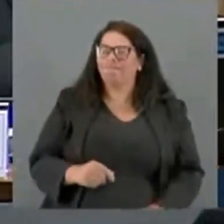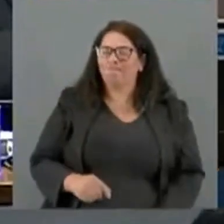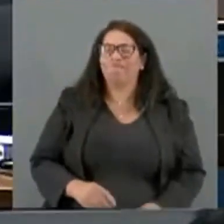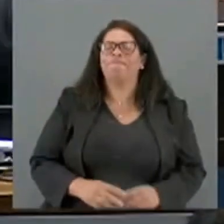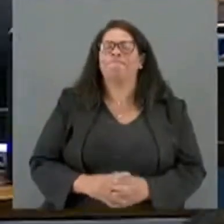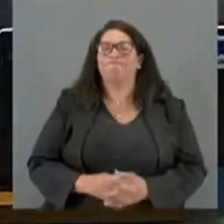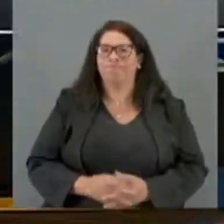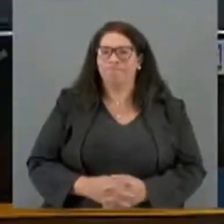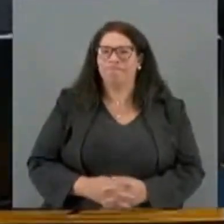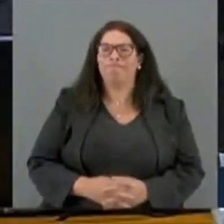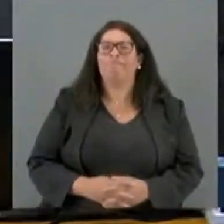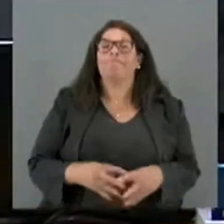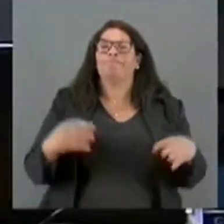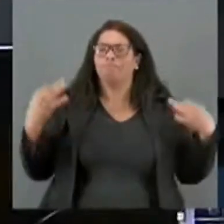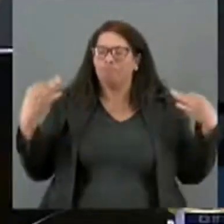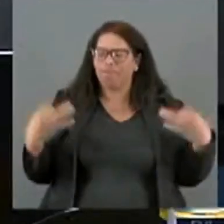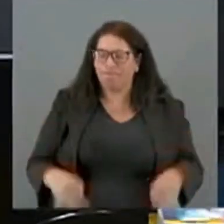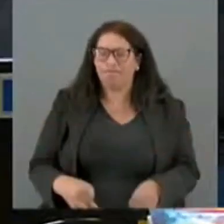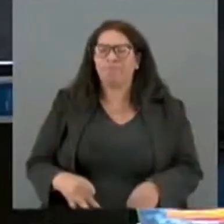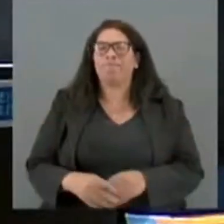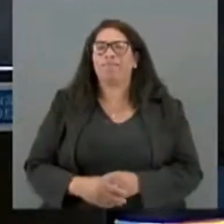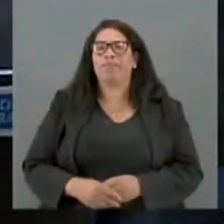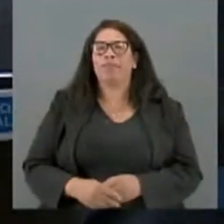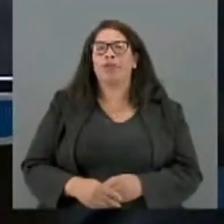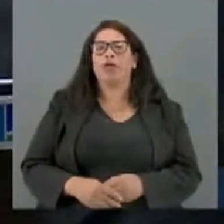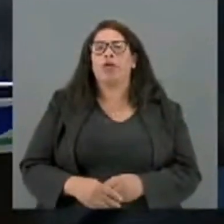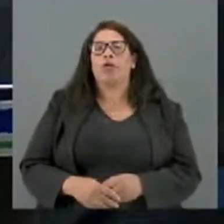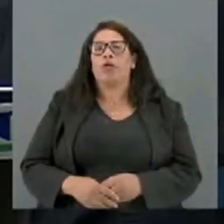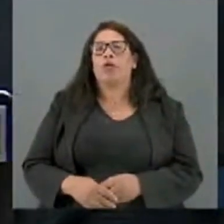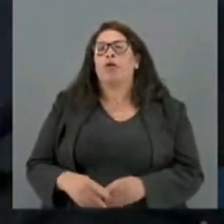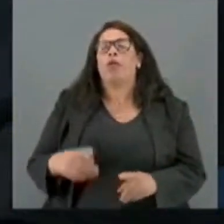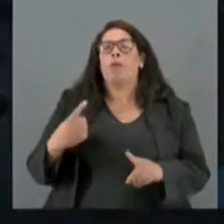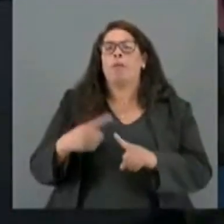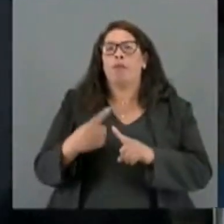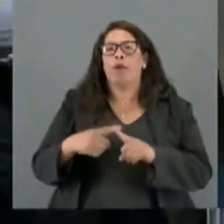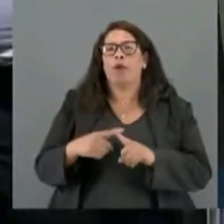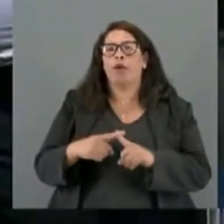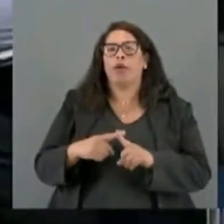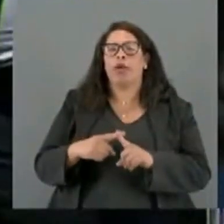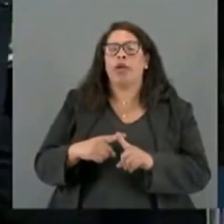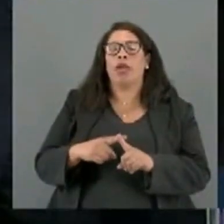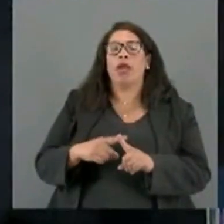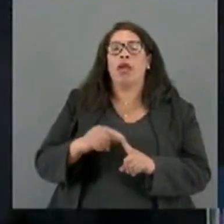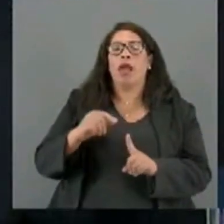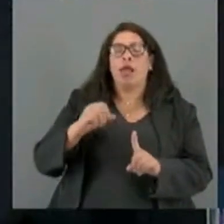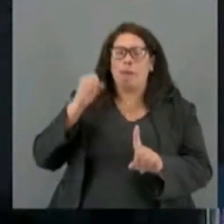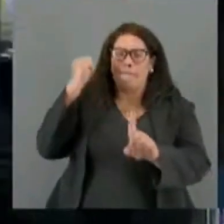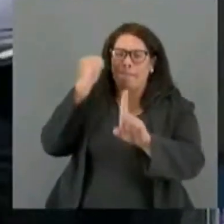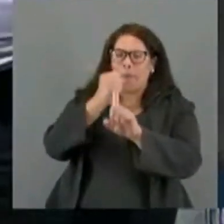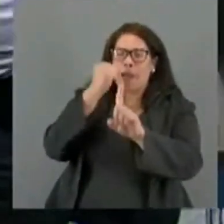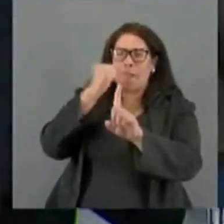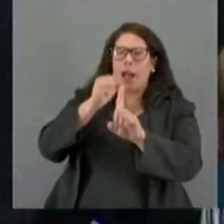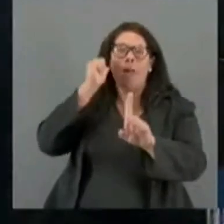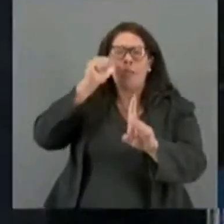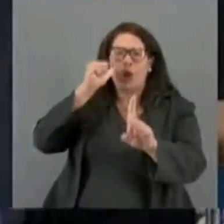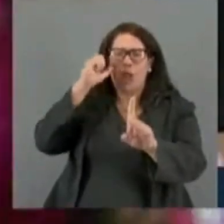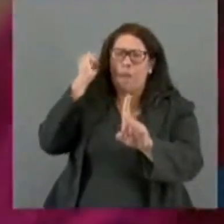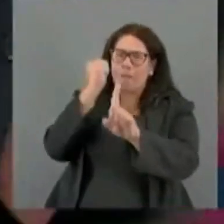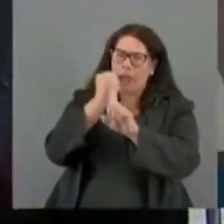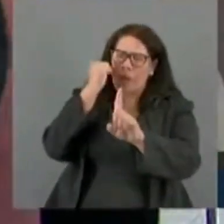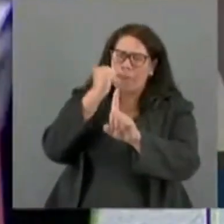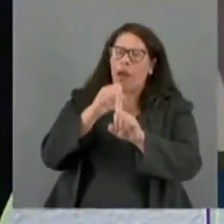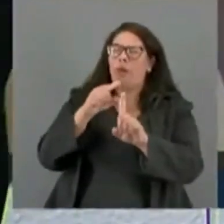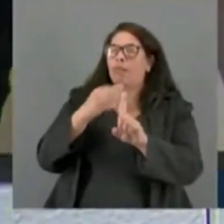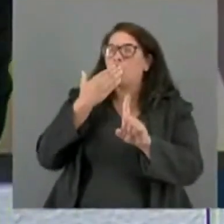bem dirigida, até porque o feminicídio é um tipo penal que